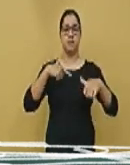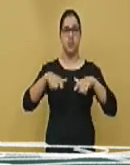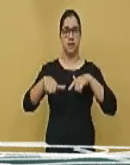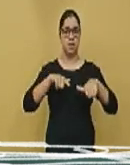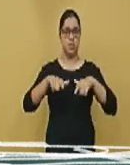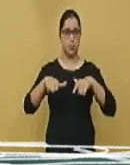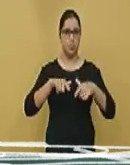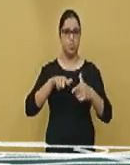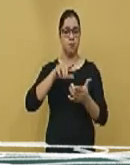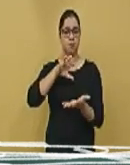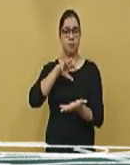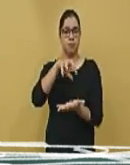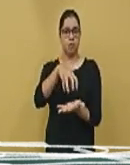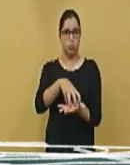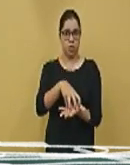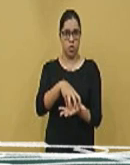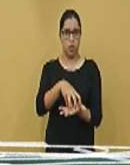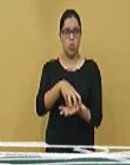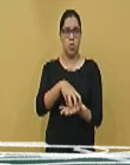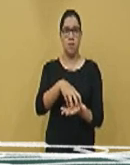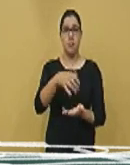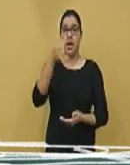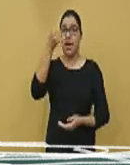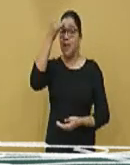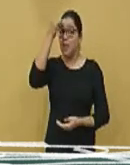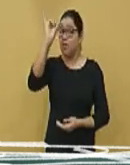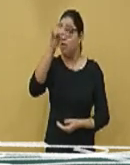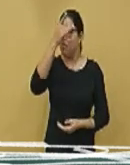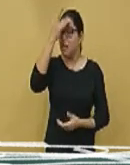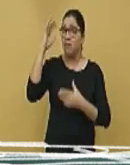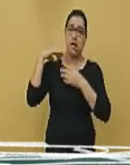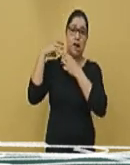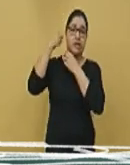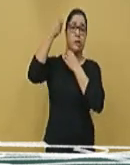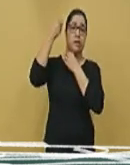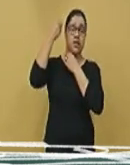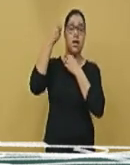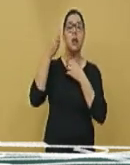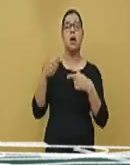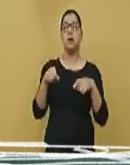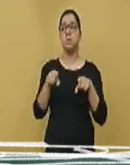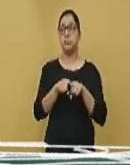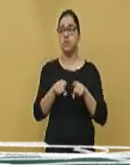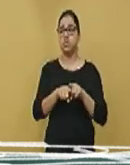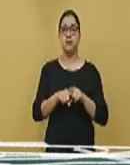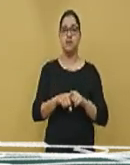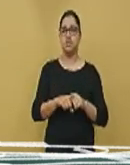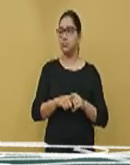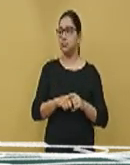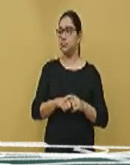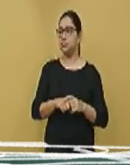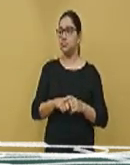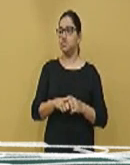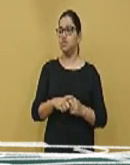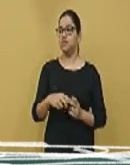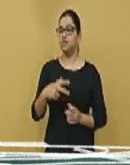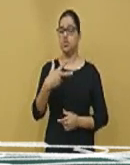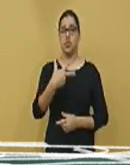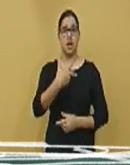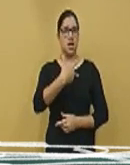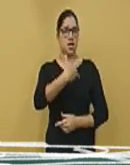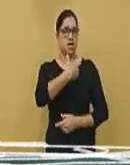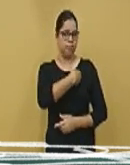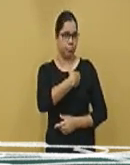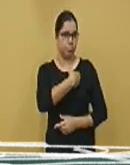atendimento ao suicídio, a gente tem que falar dessa palavra, a gente precisa fazer isso. E é muito difícil as pessoas a